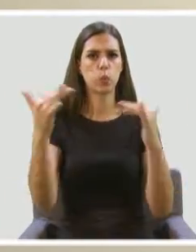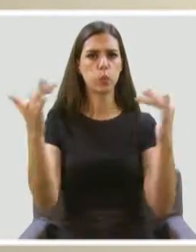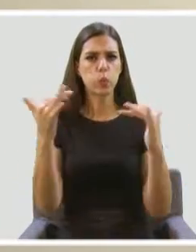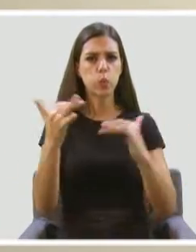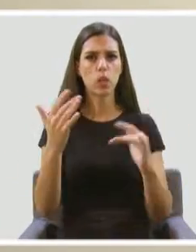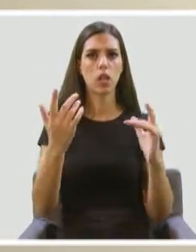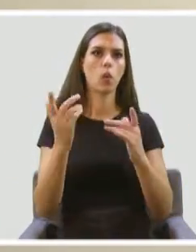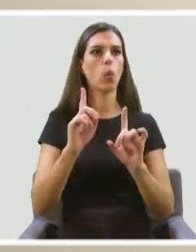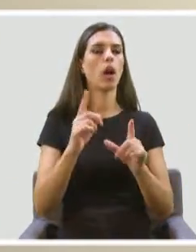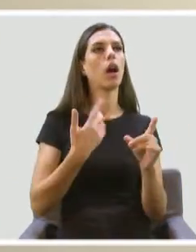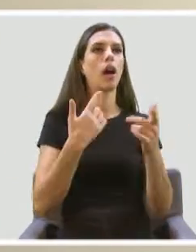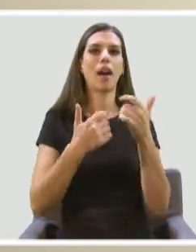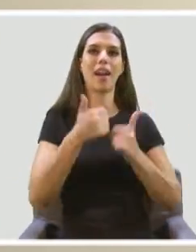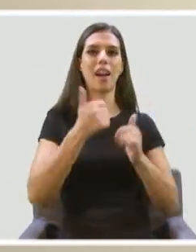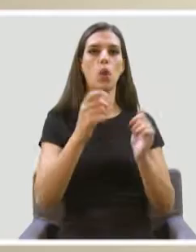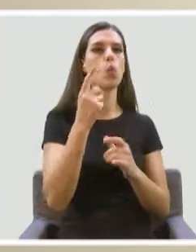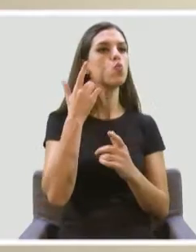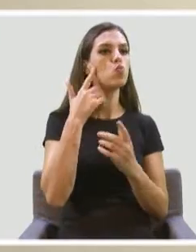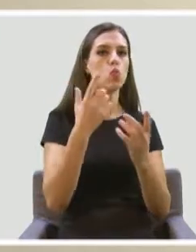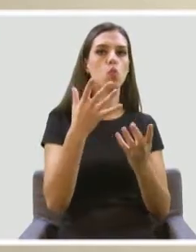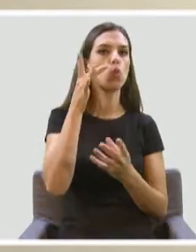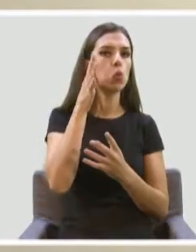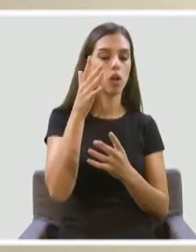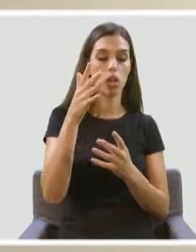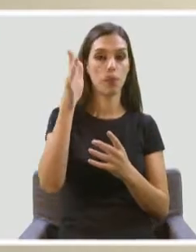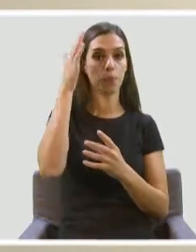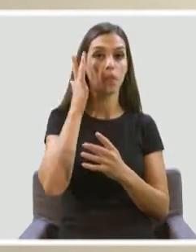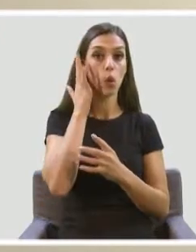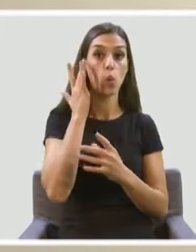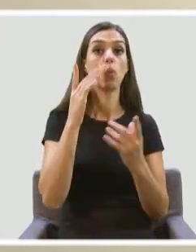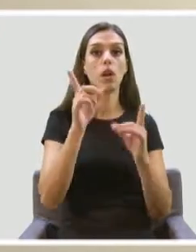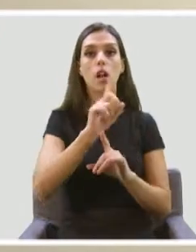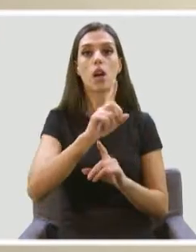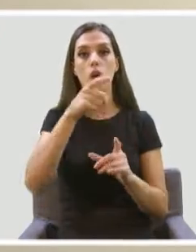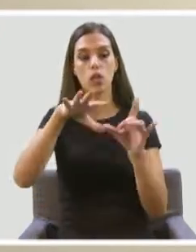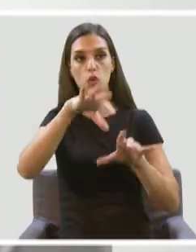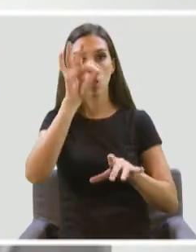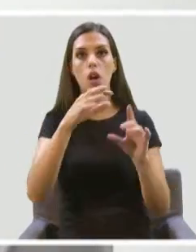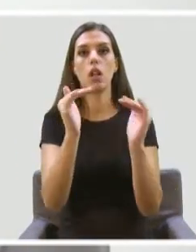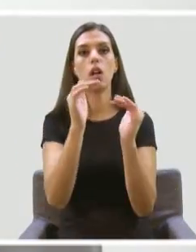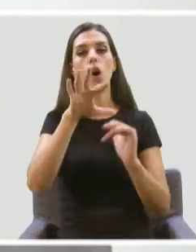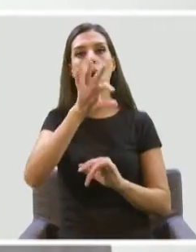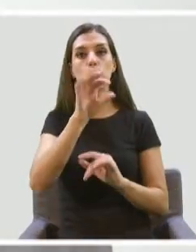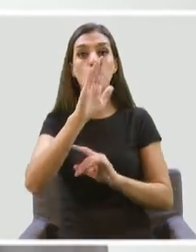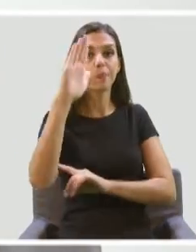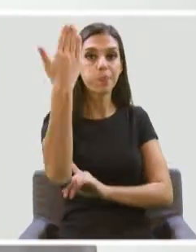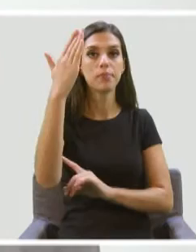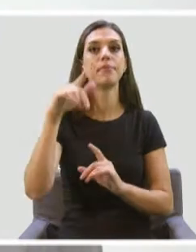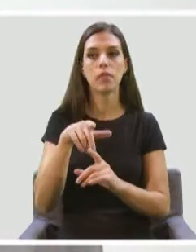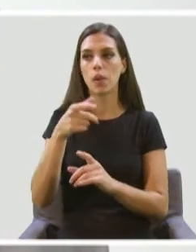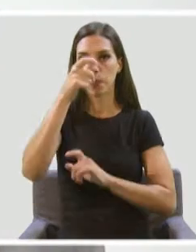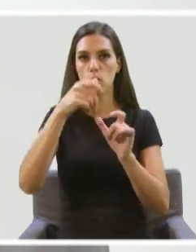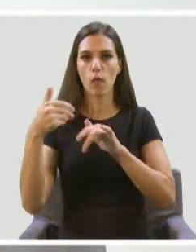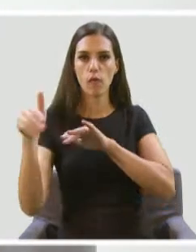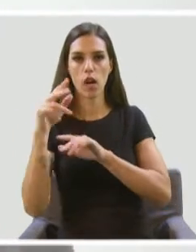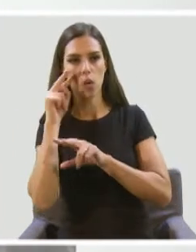interessante dizer também, não é só o número de candidatos, mas é o número de candidatos que escolhem a escola e os seus cursos em primeira opção. As pessoas, já, mesmo de fora, já começam a